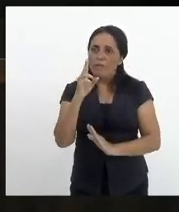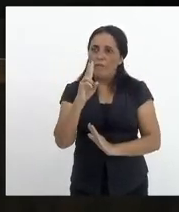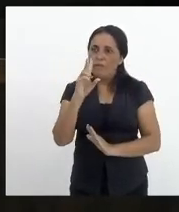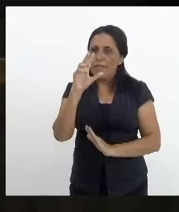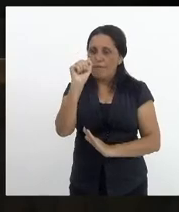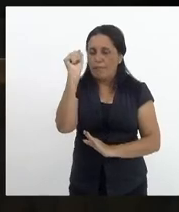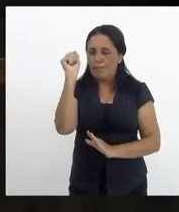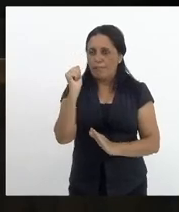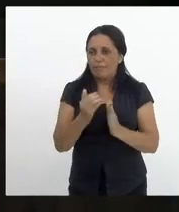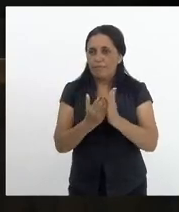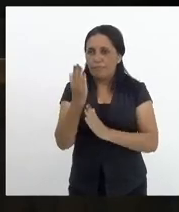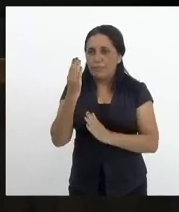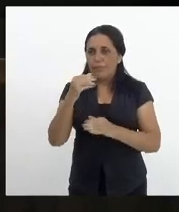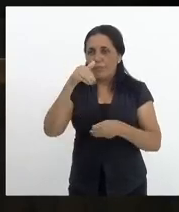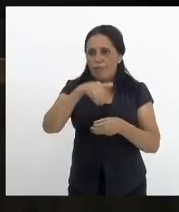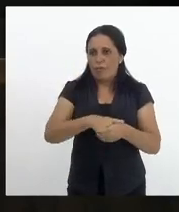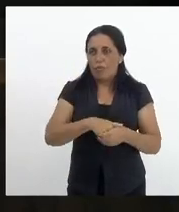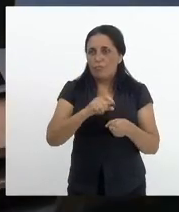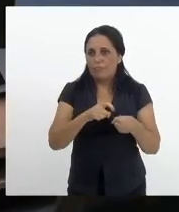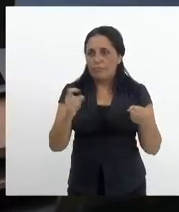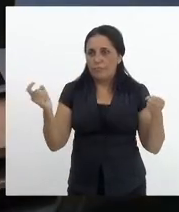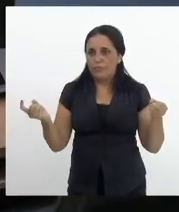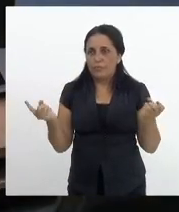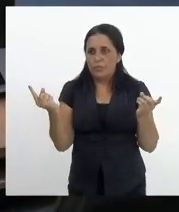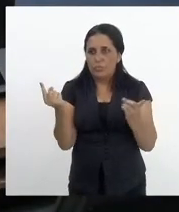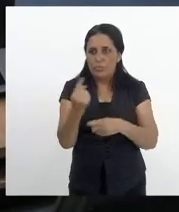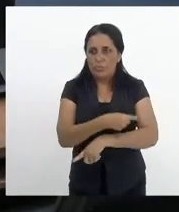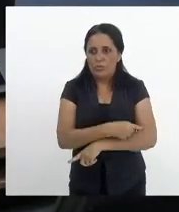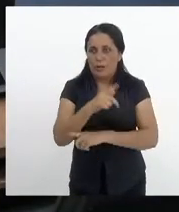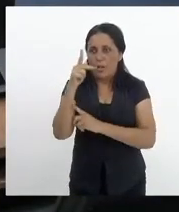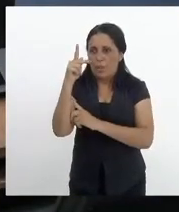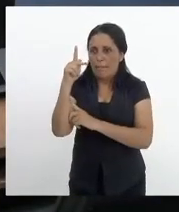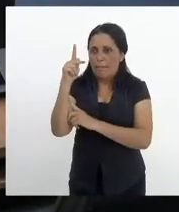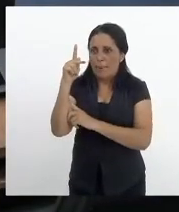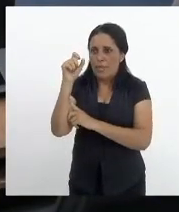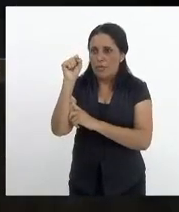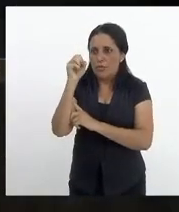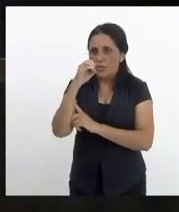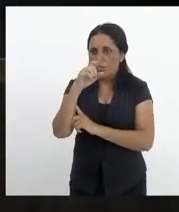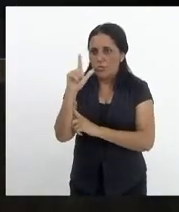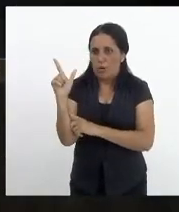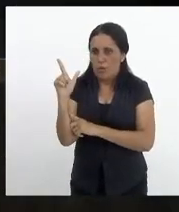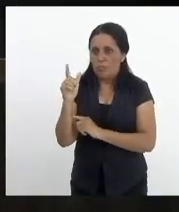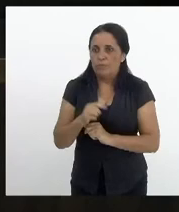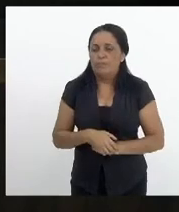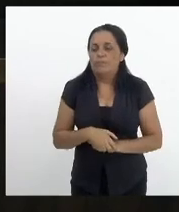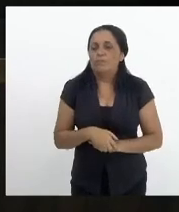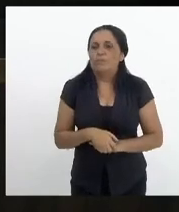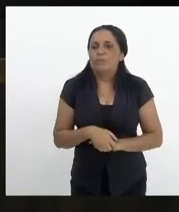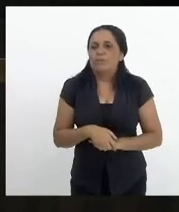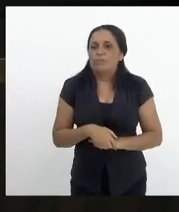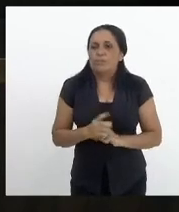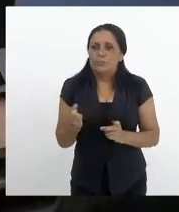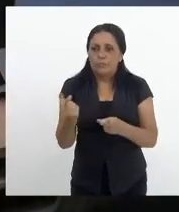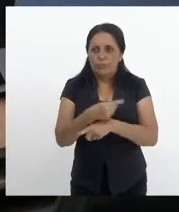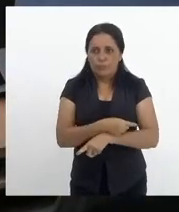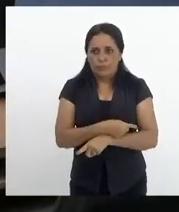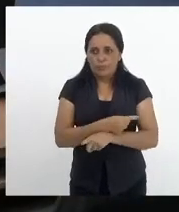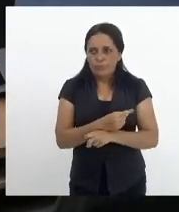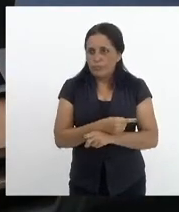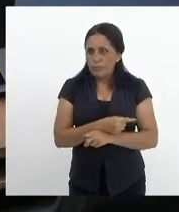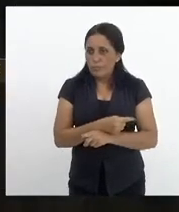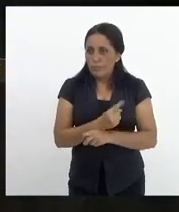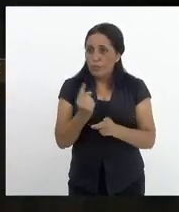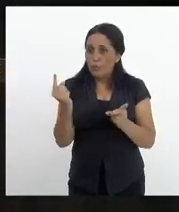promulgação com voto pela abstenção. Contrário do PSOL. Do novo da bancada do PSOL. Contrário, não é abstenção. Contrário